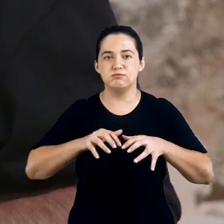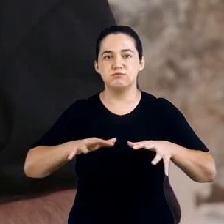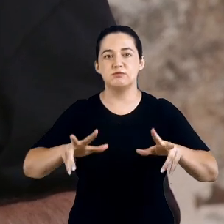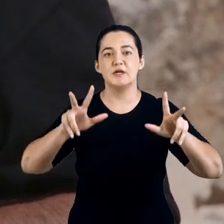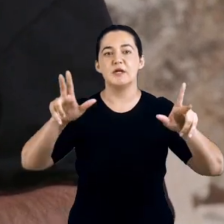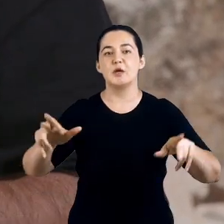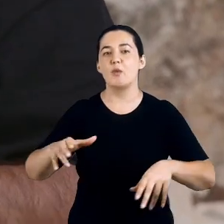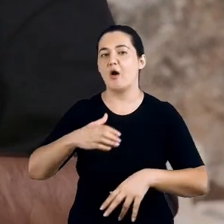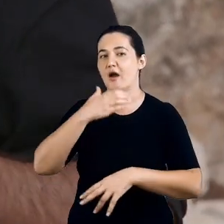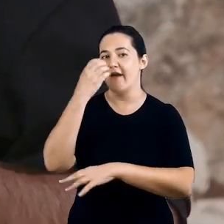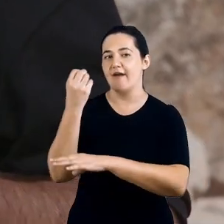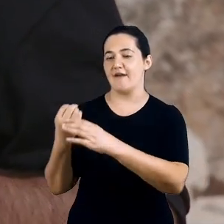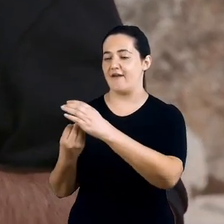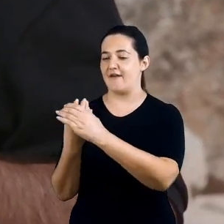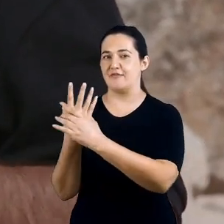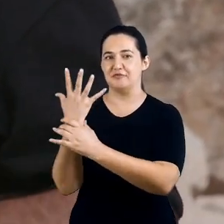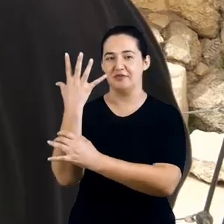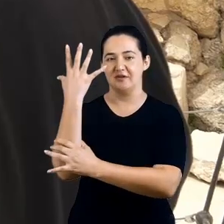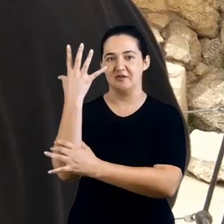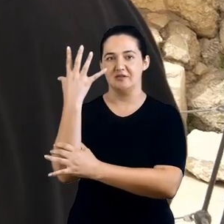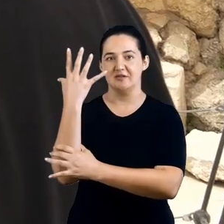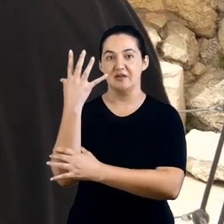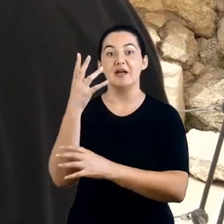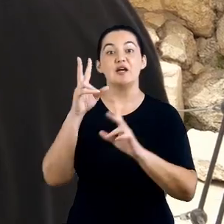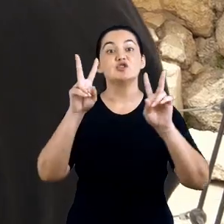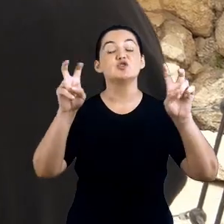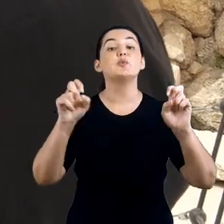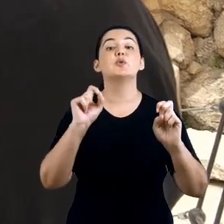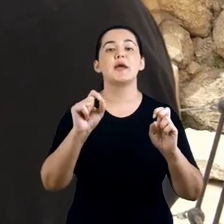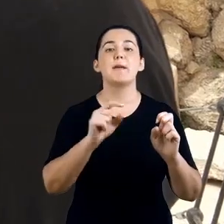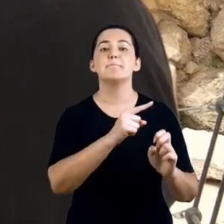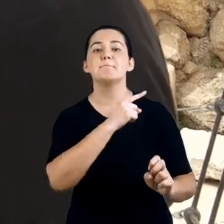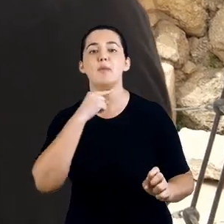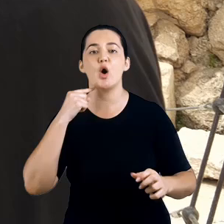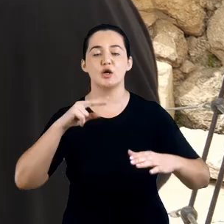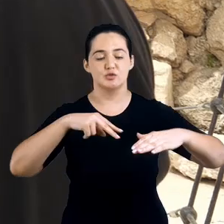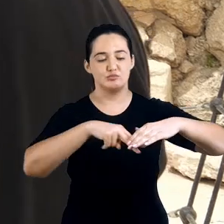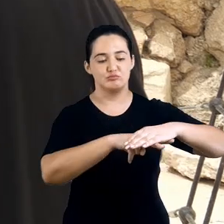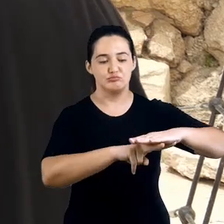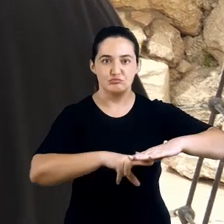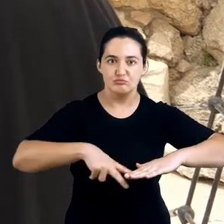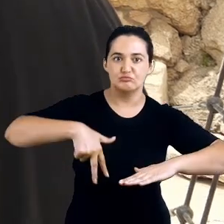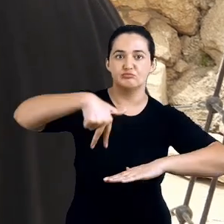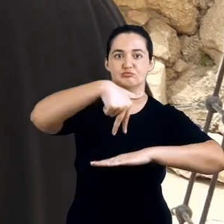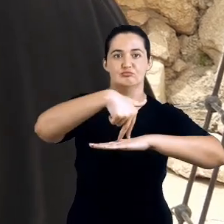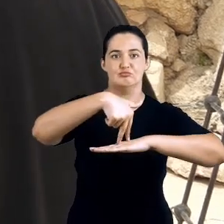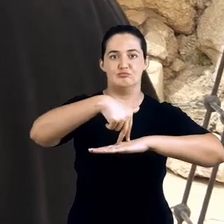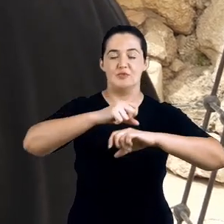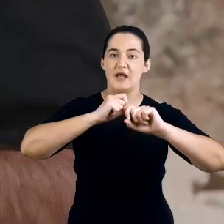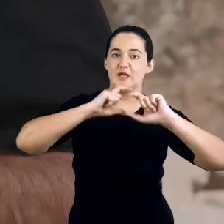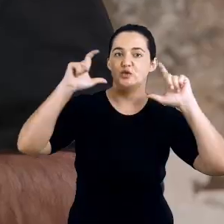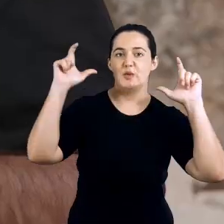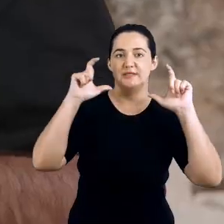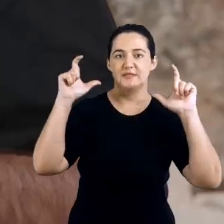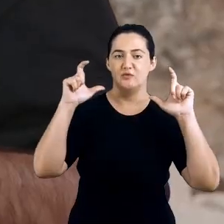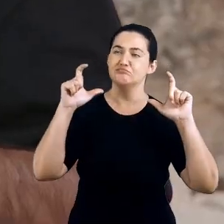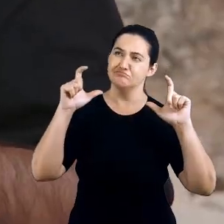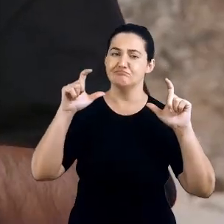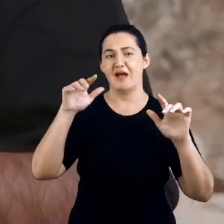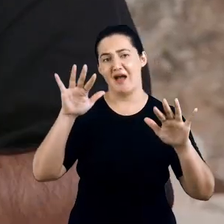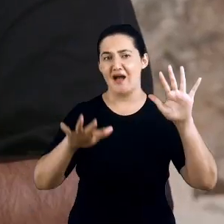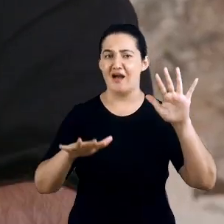erva. Que profecia espantosa sobre a ressurreição dos mortos. É provável que seja esse o